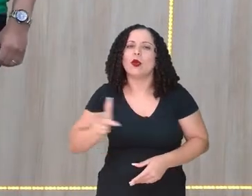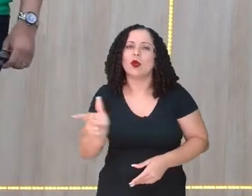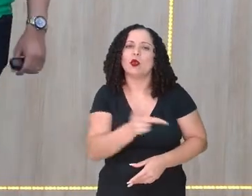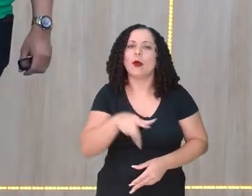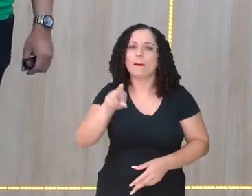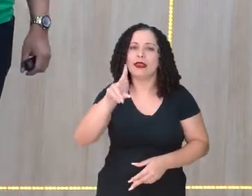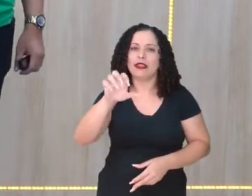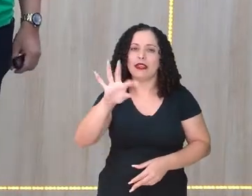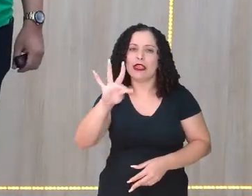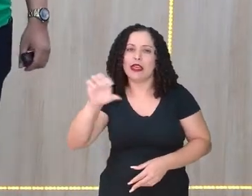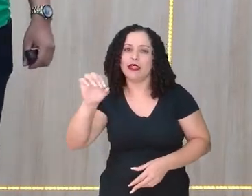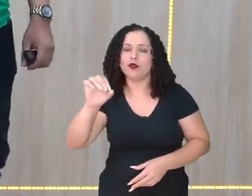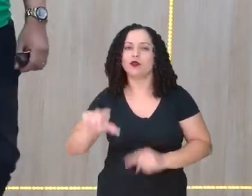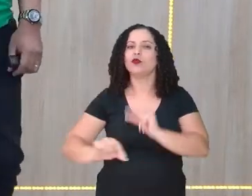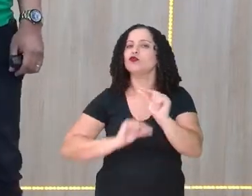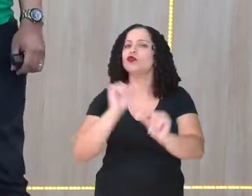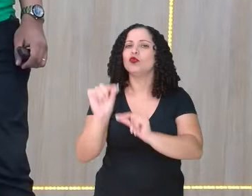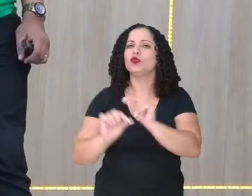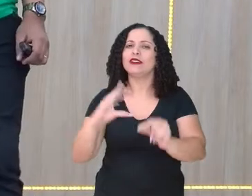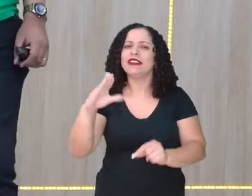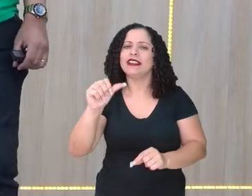a